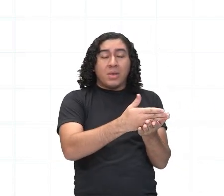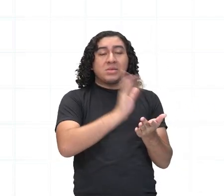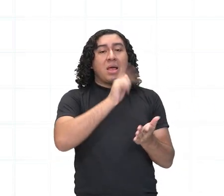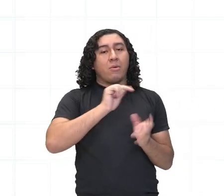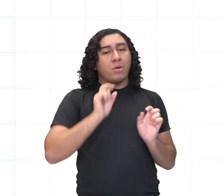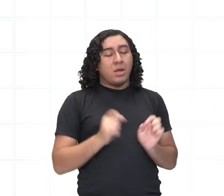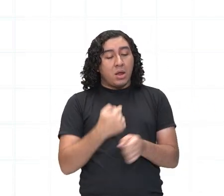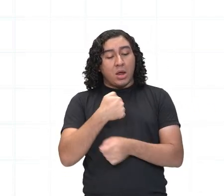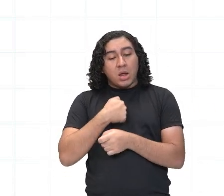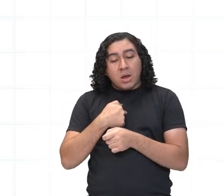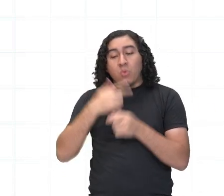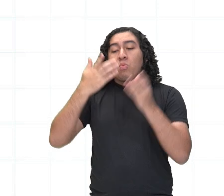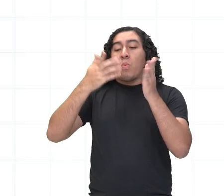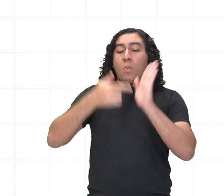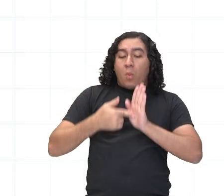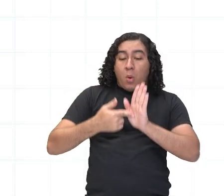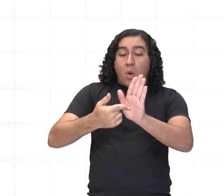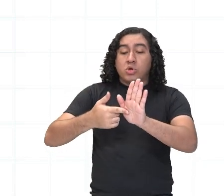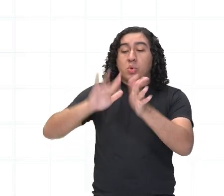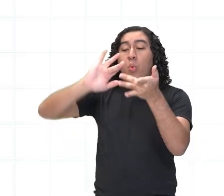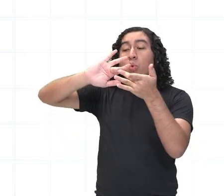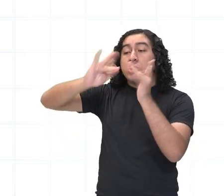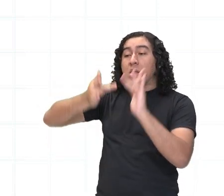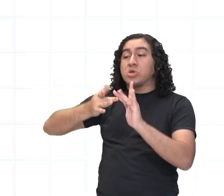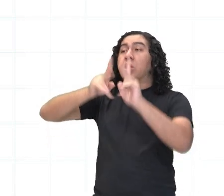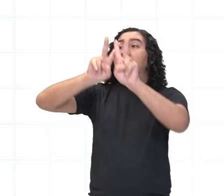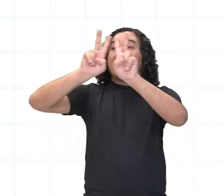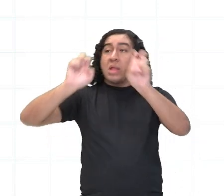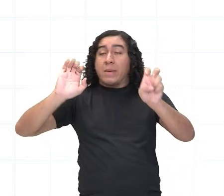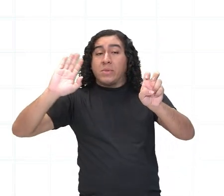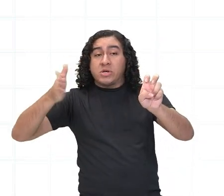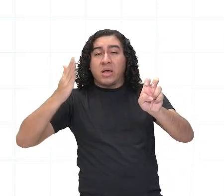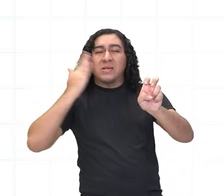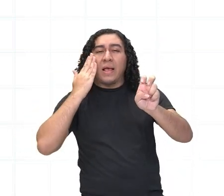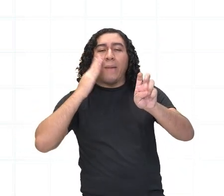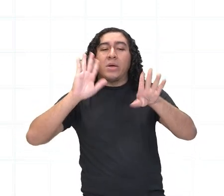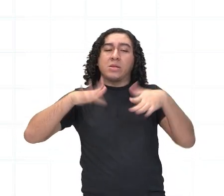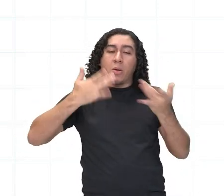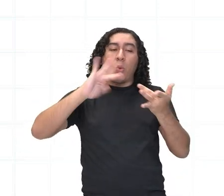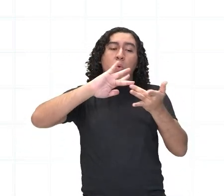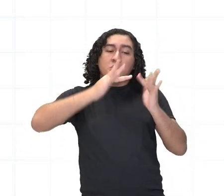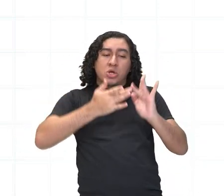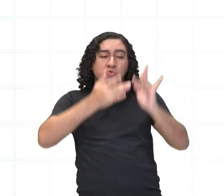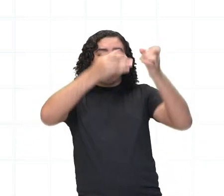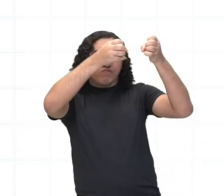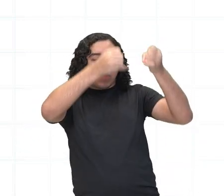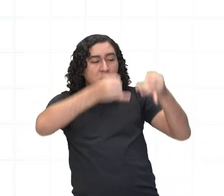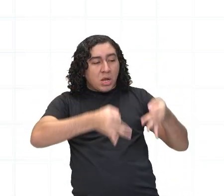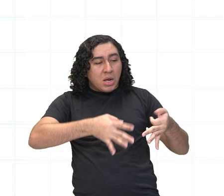eu contextualizo sobre o tema que eu estou tratando e emito a minha